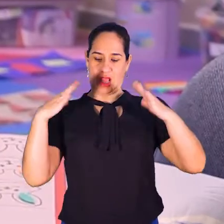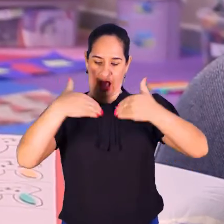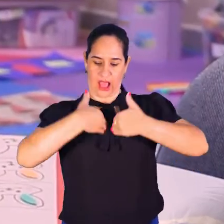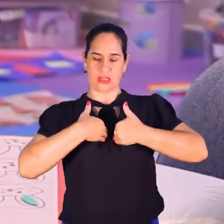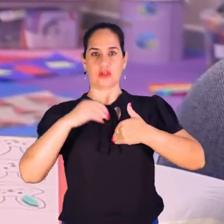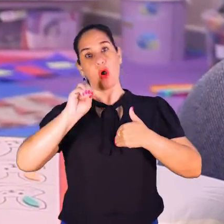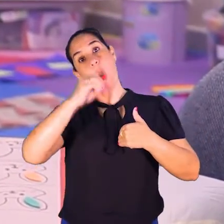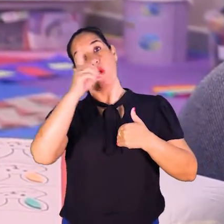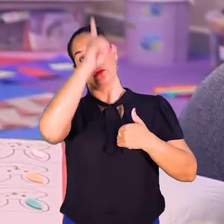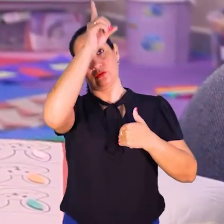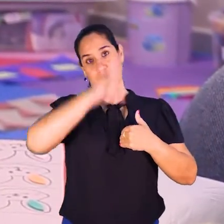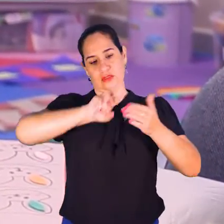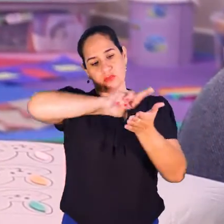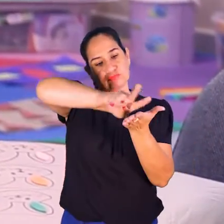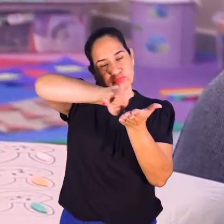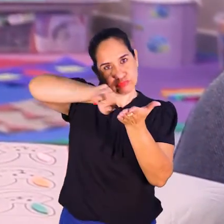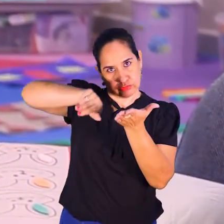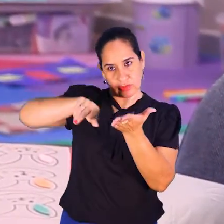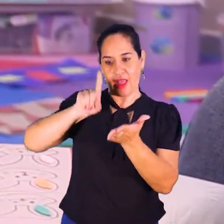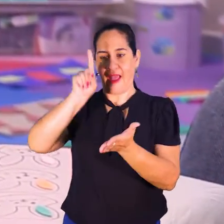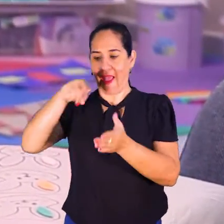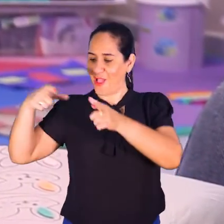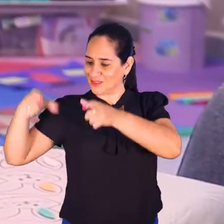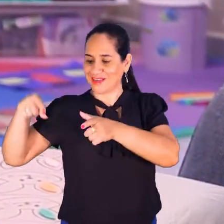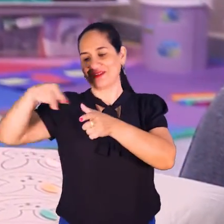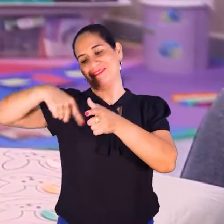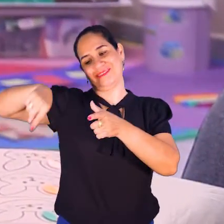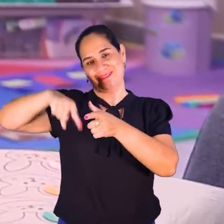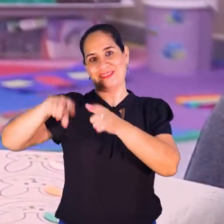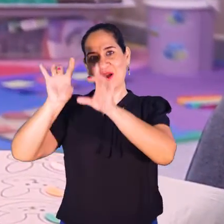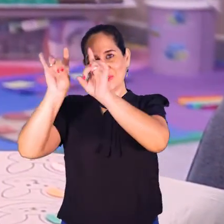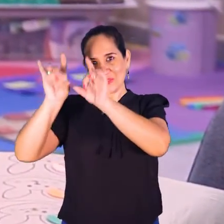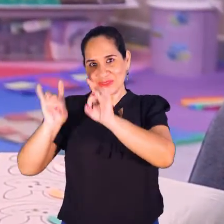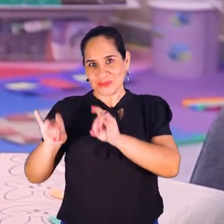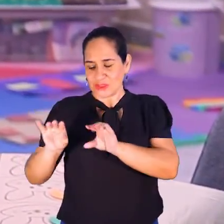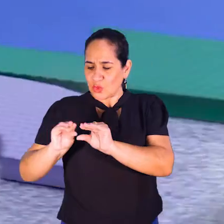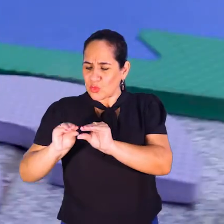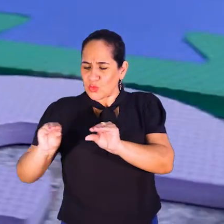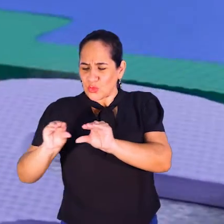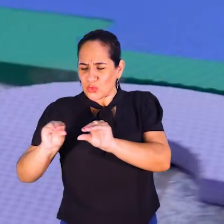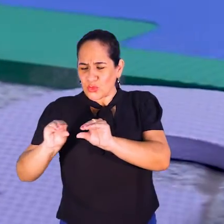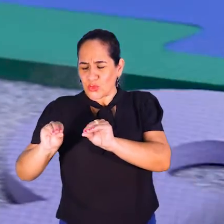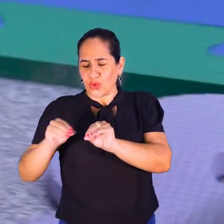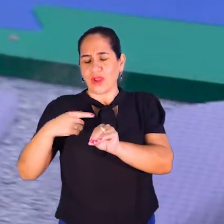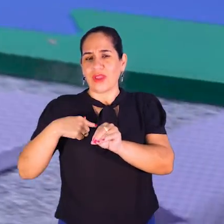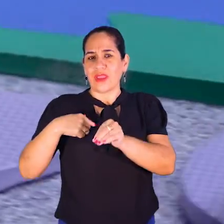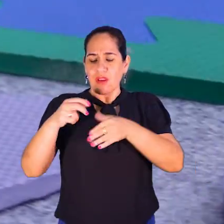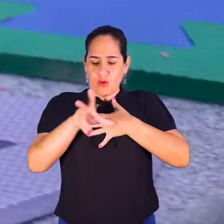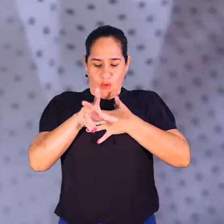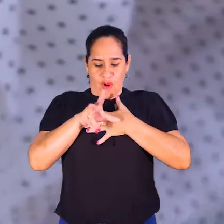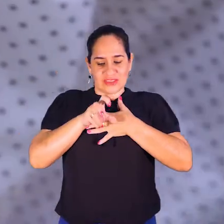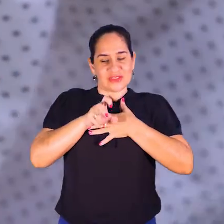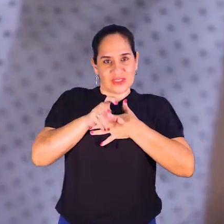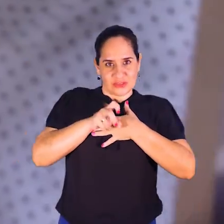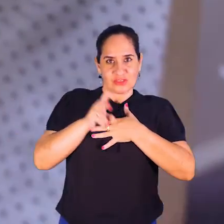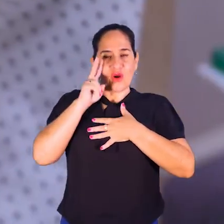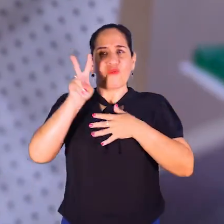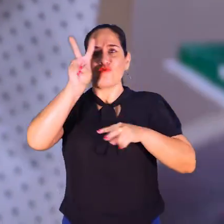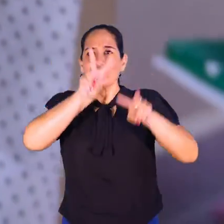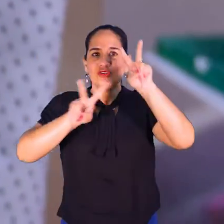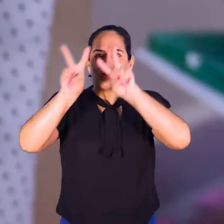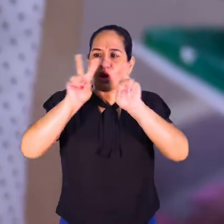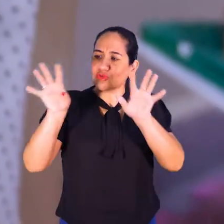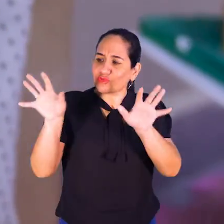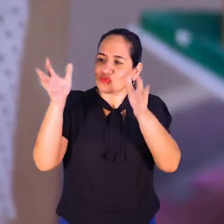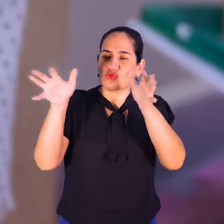crianças autistas ou qualquer outra deficiência, é o nosso cantinho, né? É o tapete, é onde eu vou explorar, é a questão